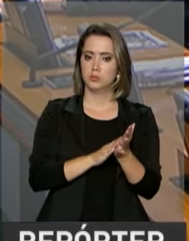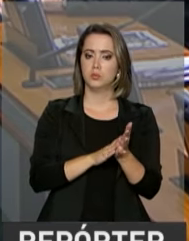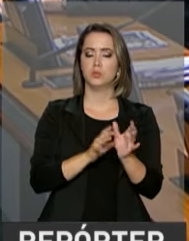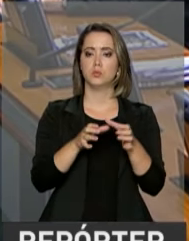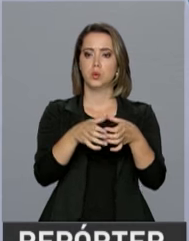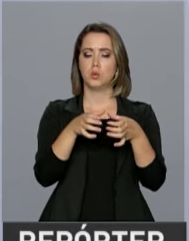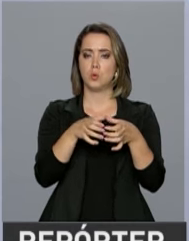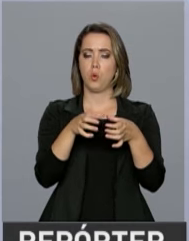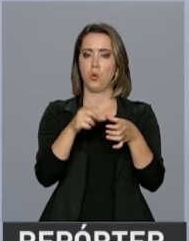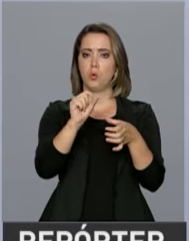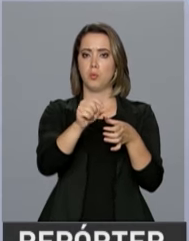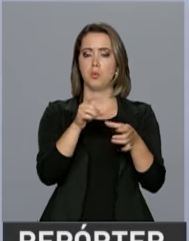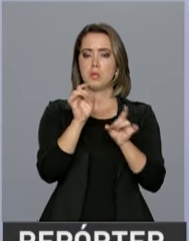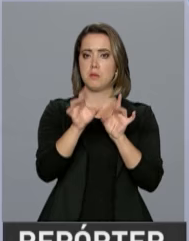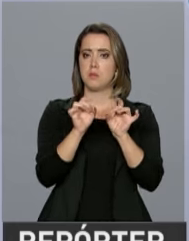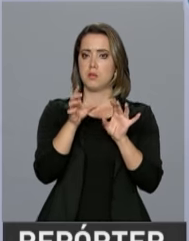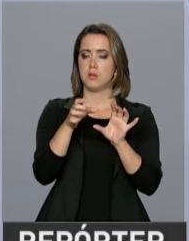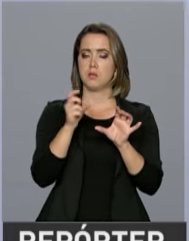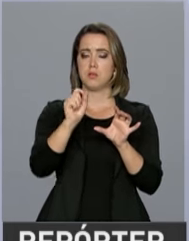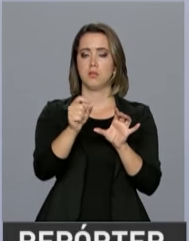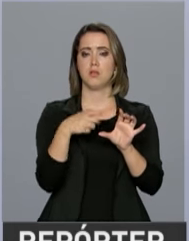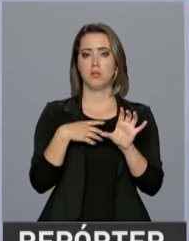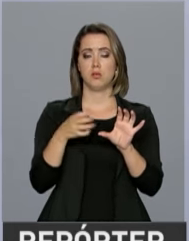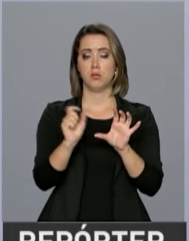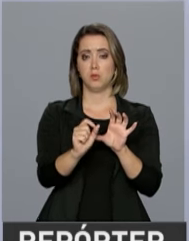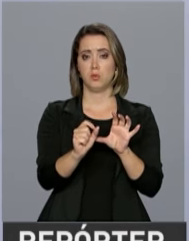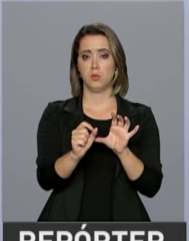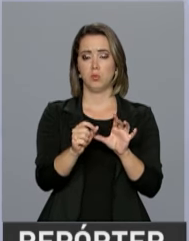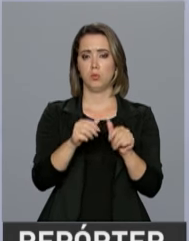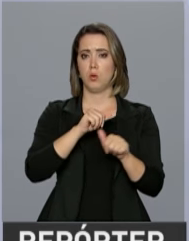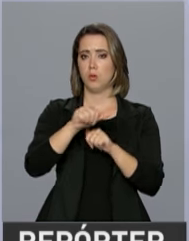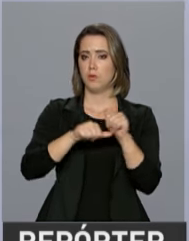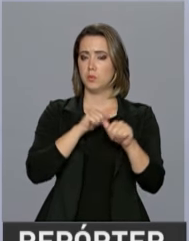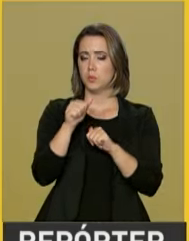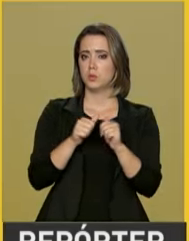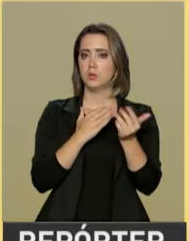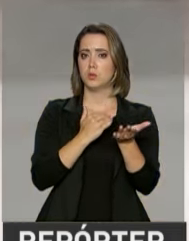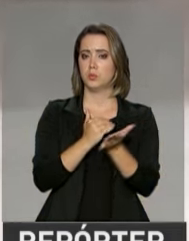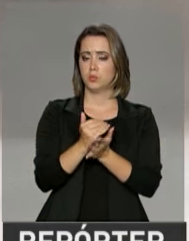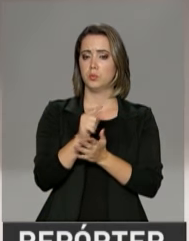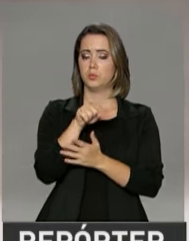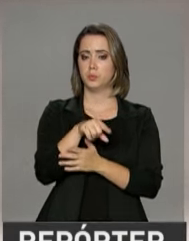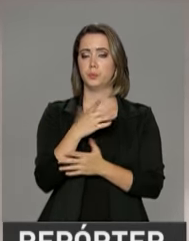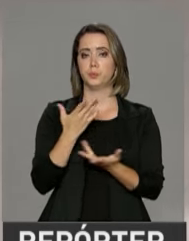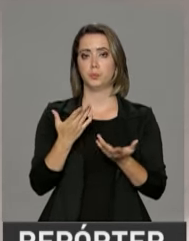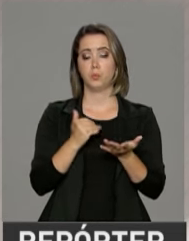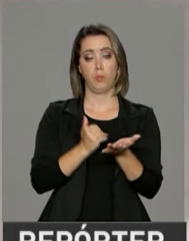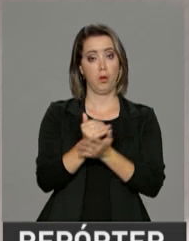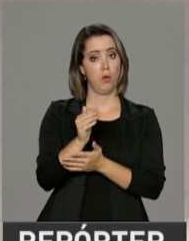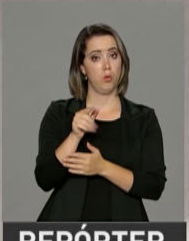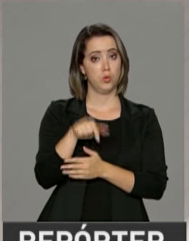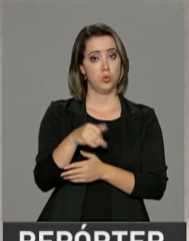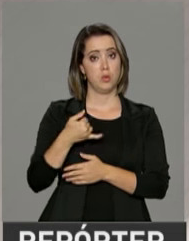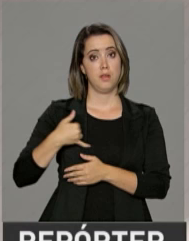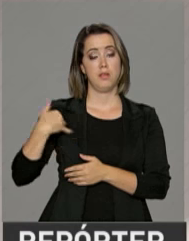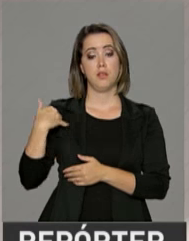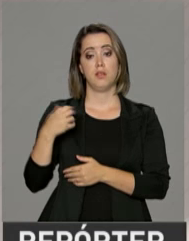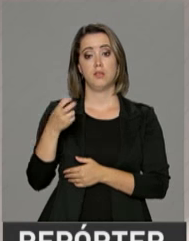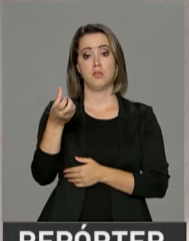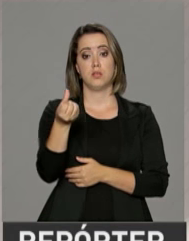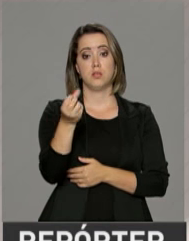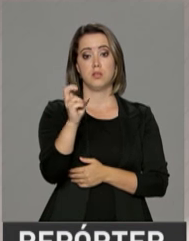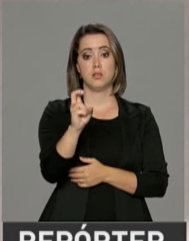da Câmara. Em relação ao texto do governo, ocorreram algumas mudanças. O relatório mantém a idade mínima de